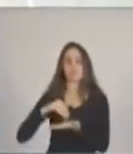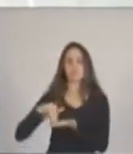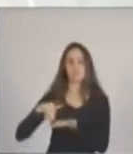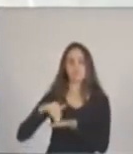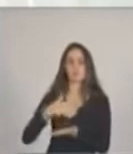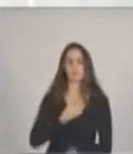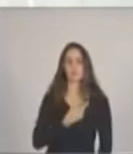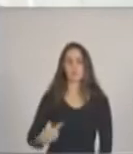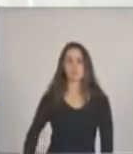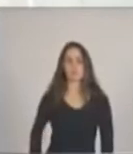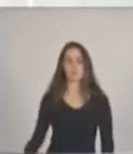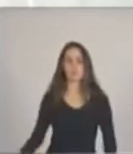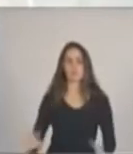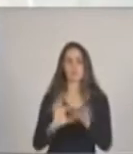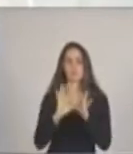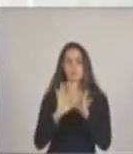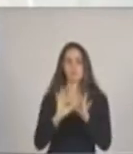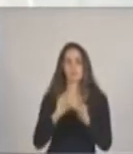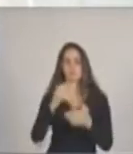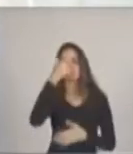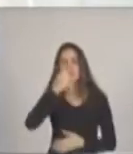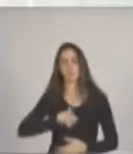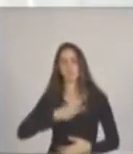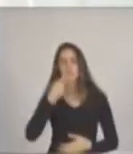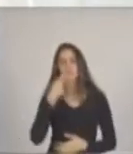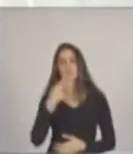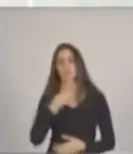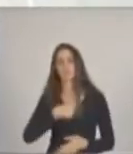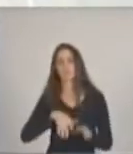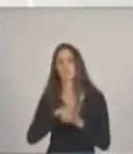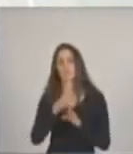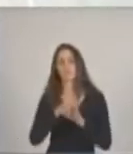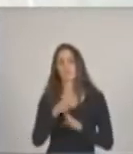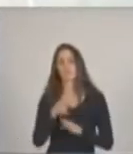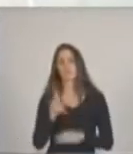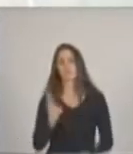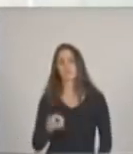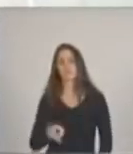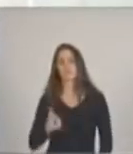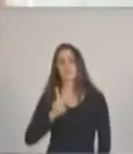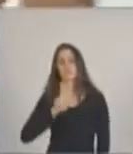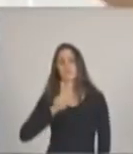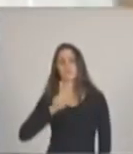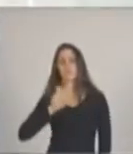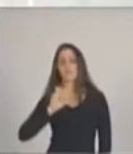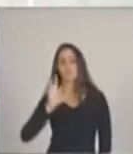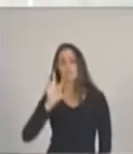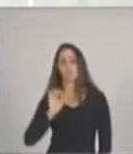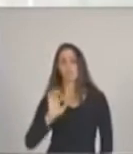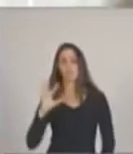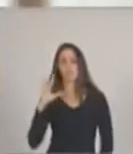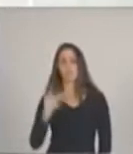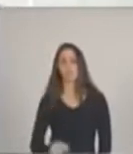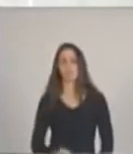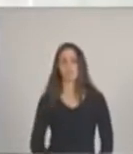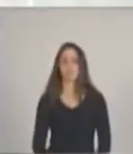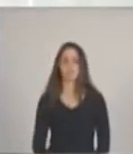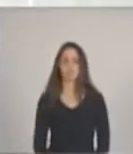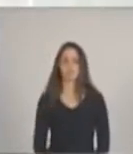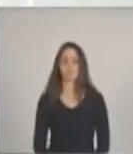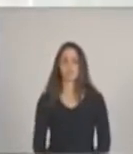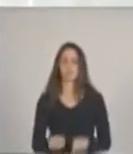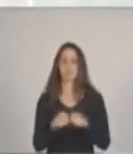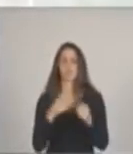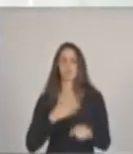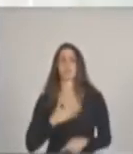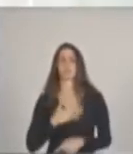Governo. Então, senhor presidente, eu relato pela forma de manutenção do veto total e gostaria